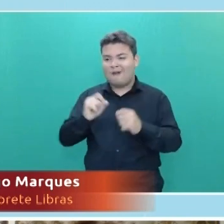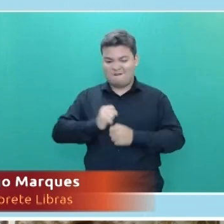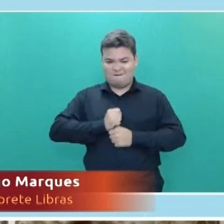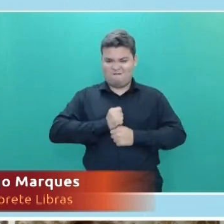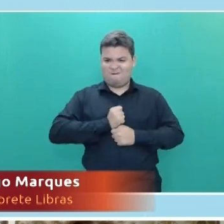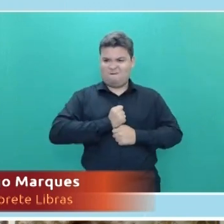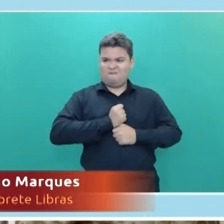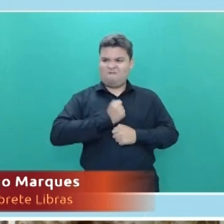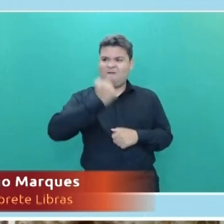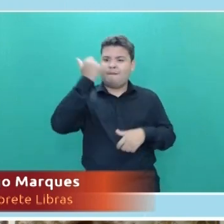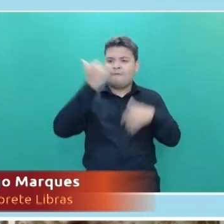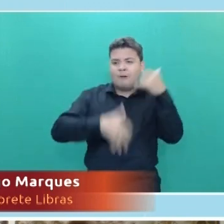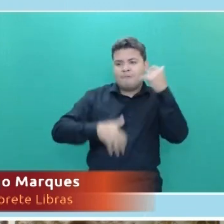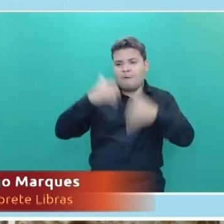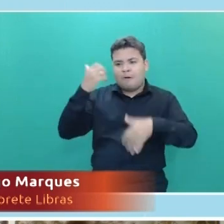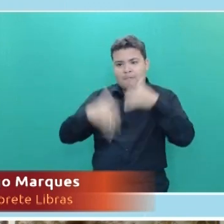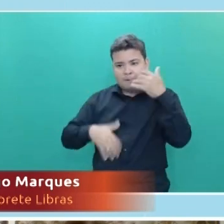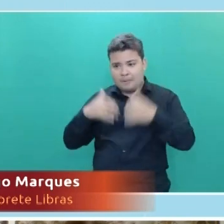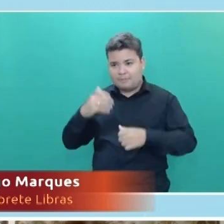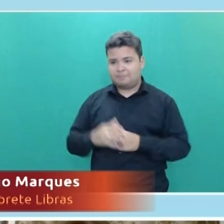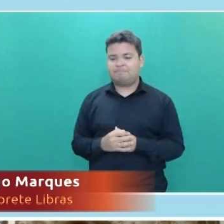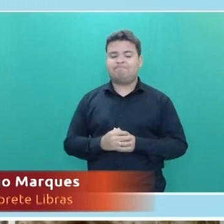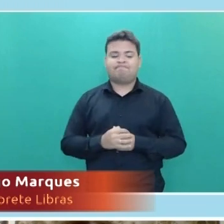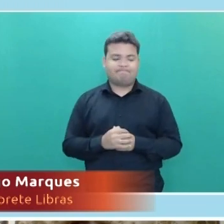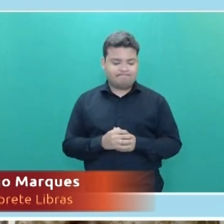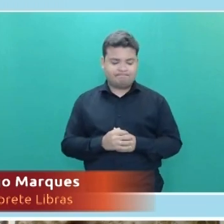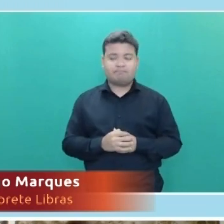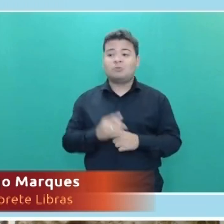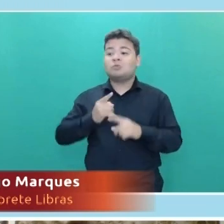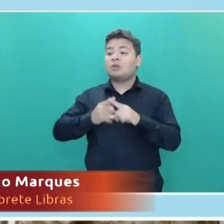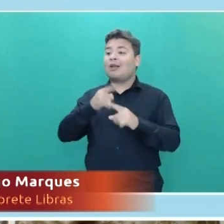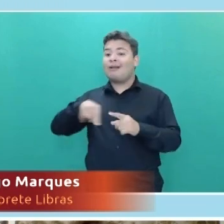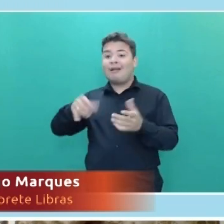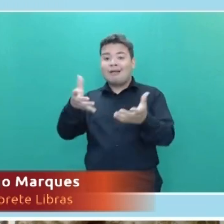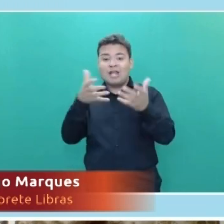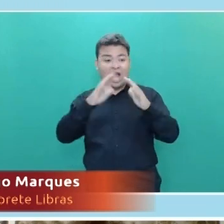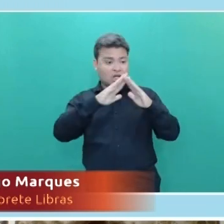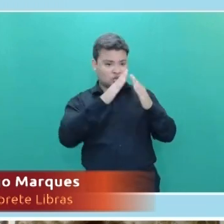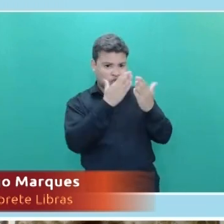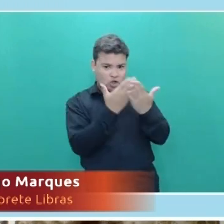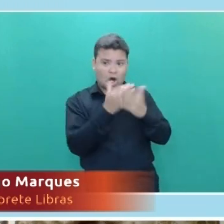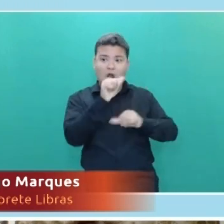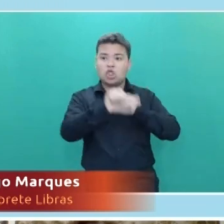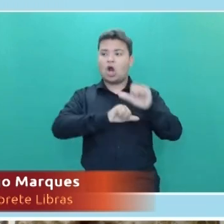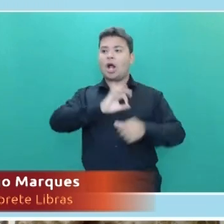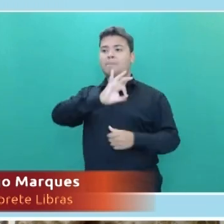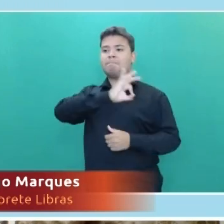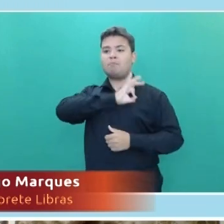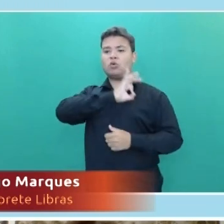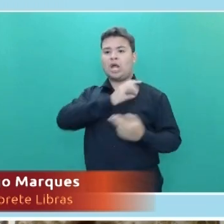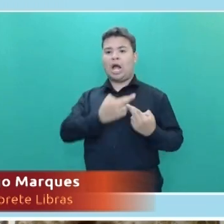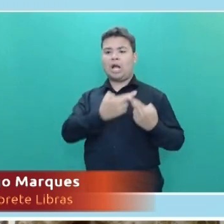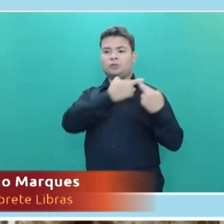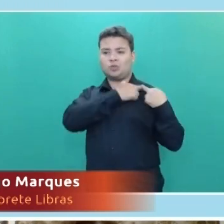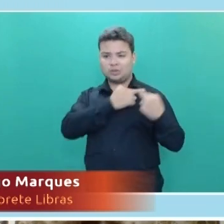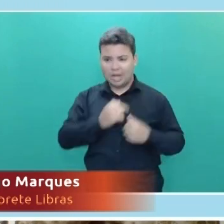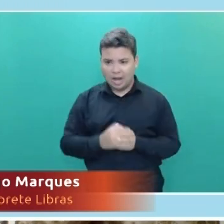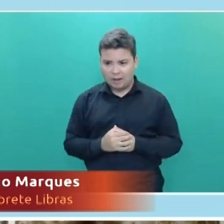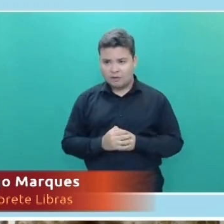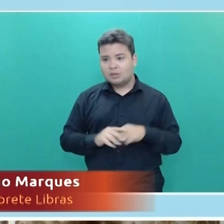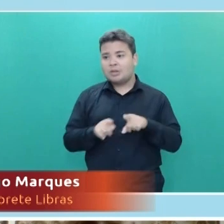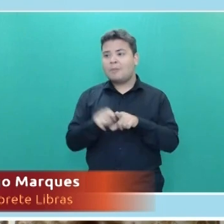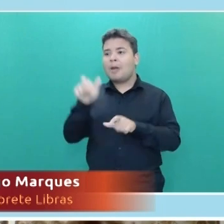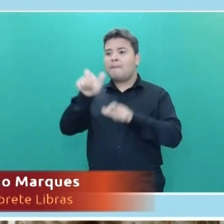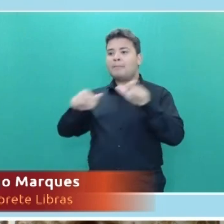para toda aquela política de militarização das escolas, de cerceamento das liberdades individuais, isso voltar